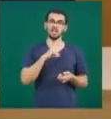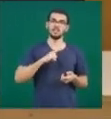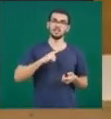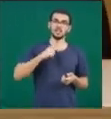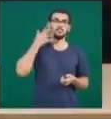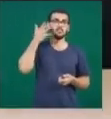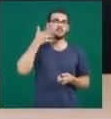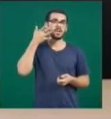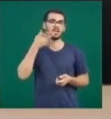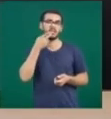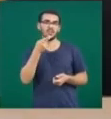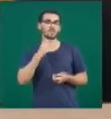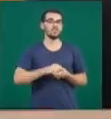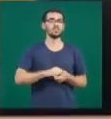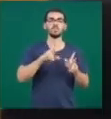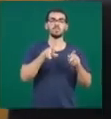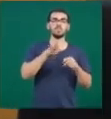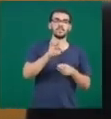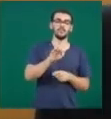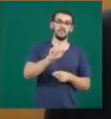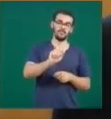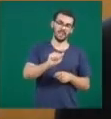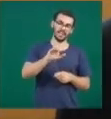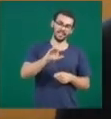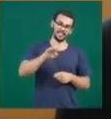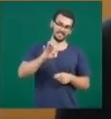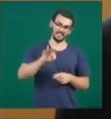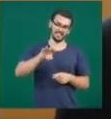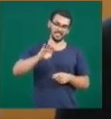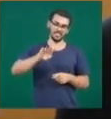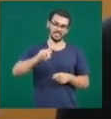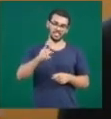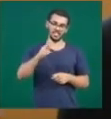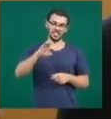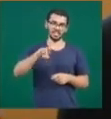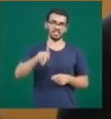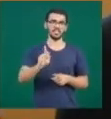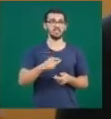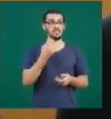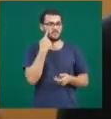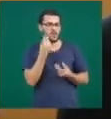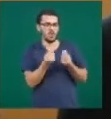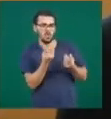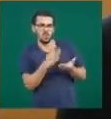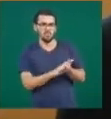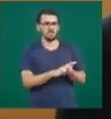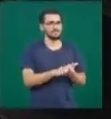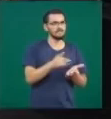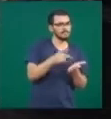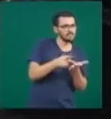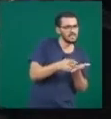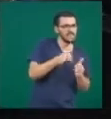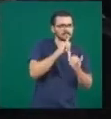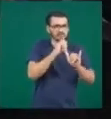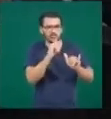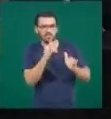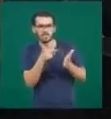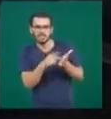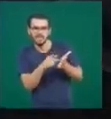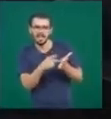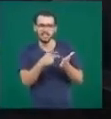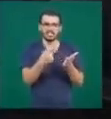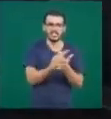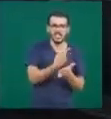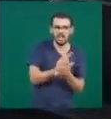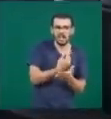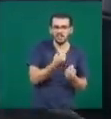palestra sobre fact-checking, a checagem de dados, ministrada por Juliana Dalpiva. Ela é subeditora de uma